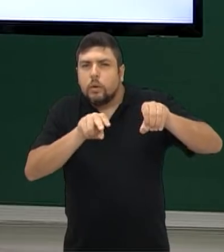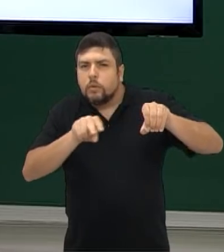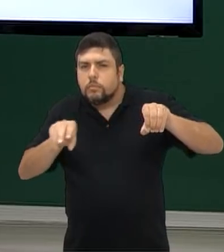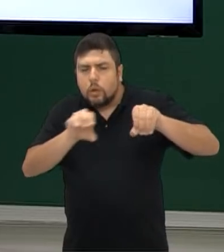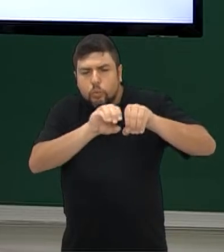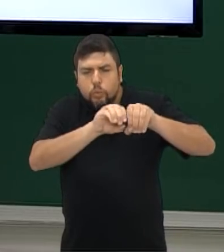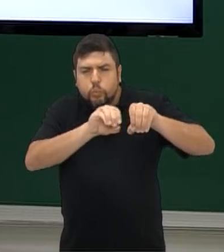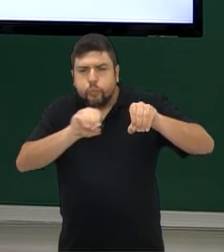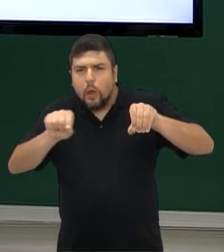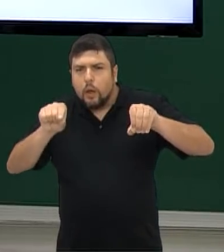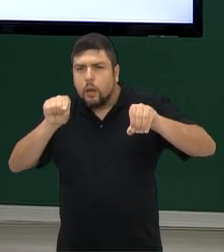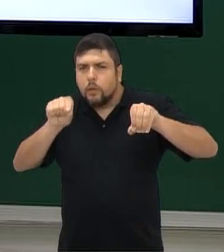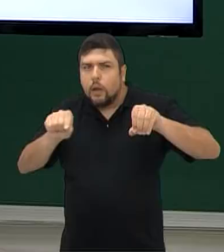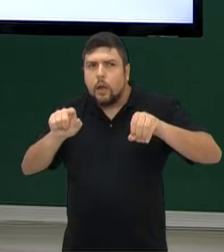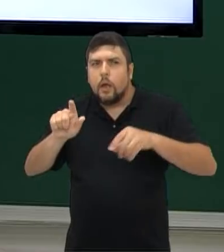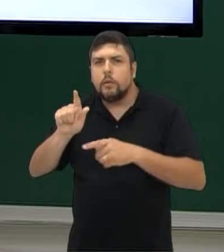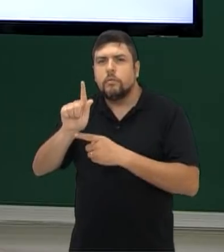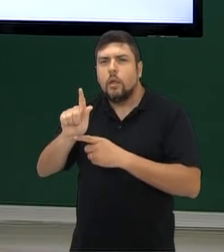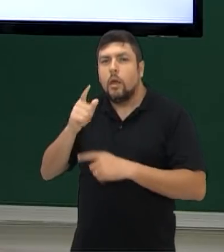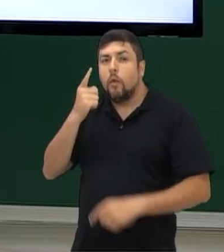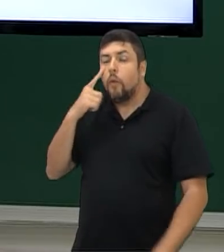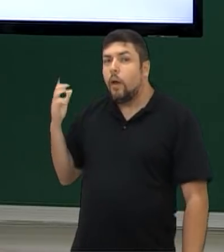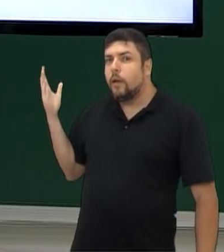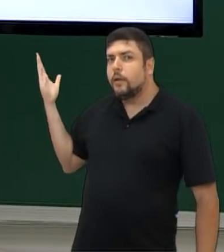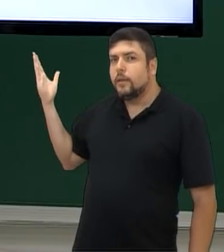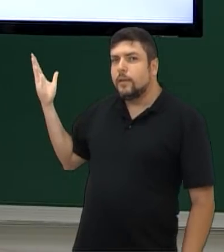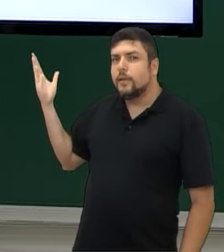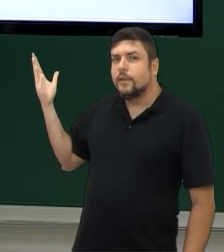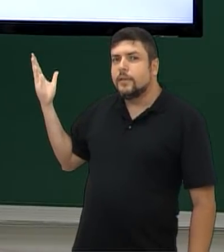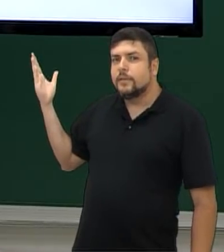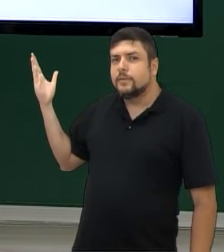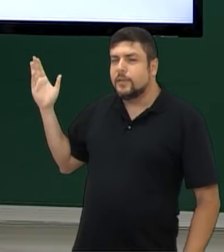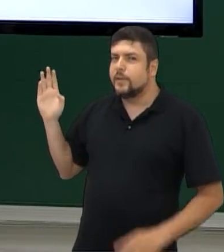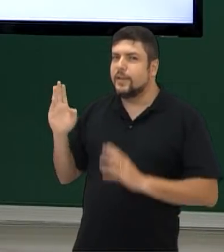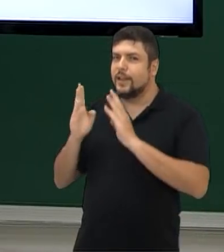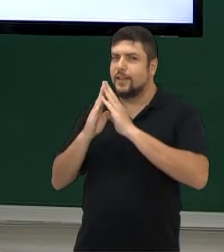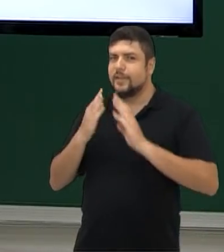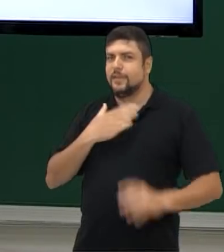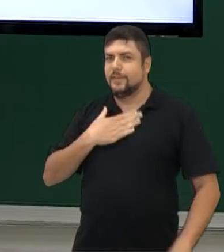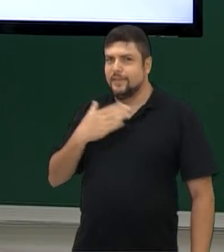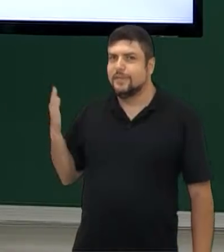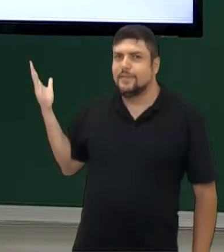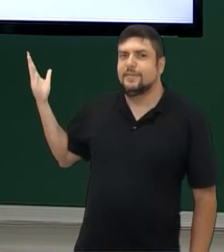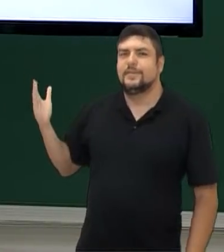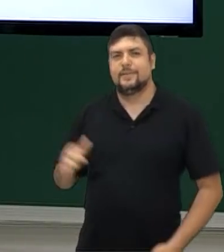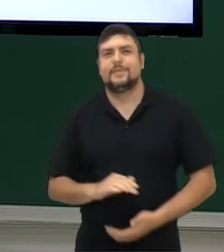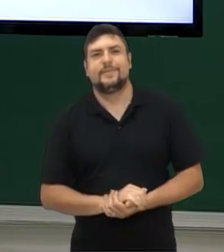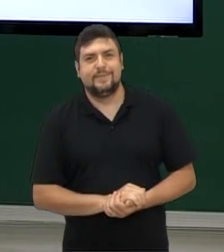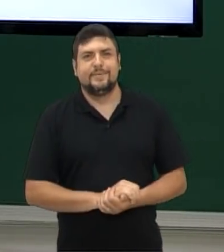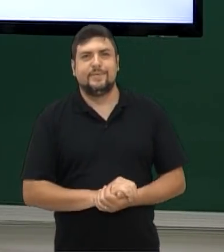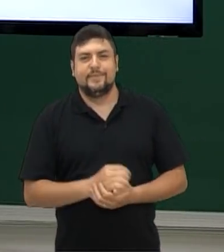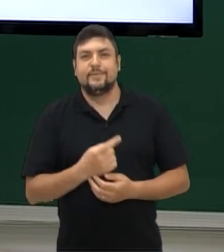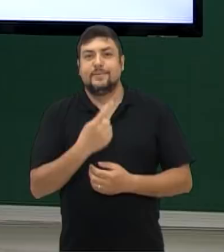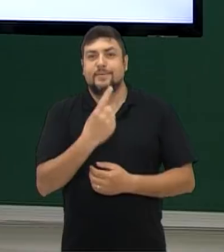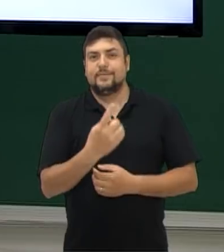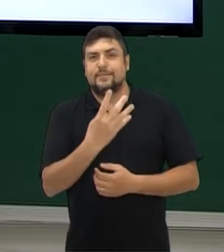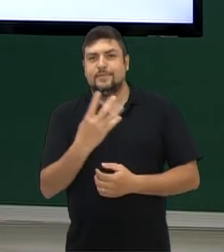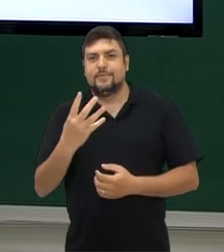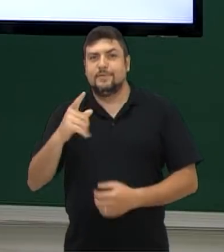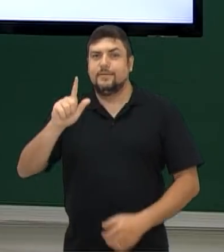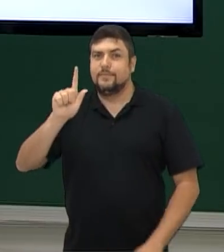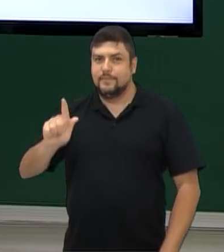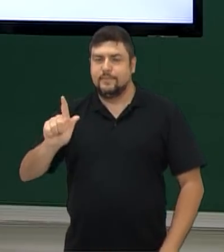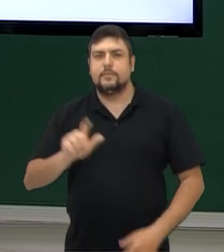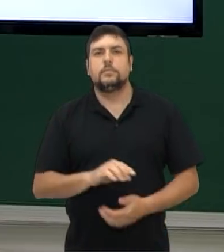em grama, ó, eu tirei essa foto lá de casa, do pacote de biscoito que tinha lá em casa, ó. Então, 144 gramas.